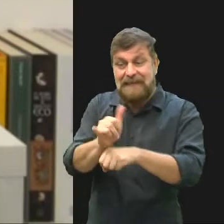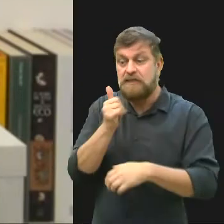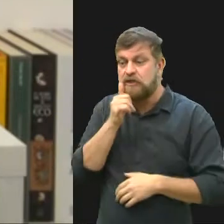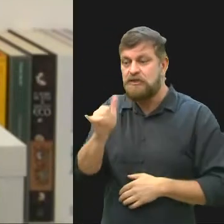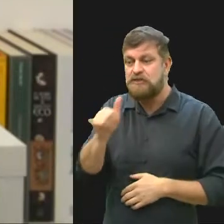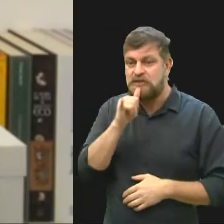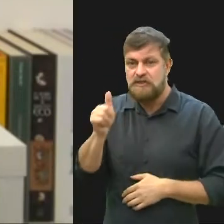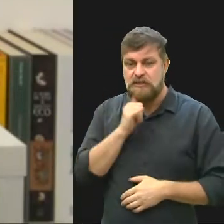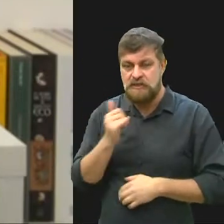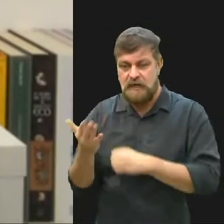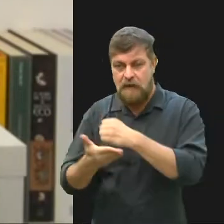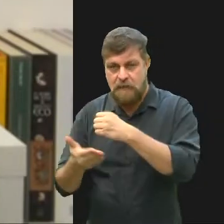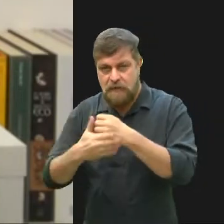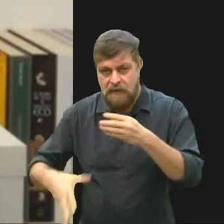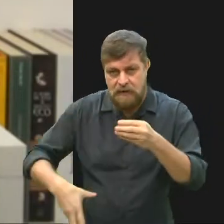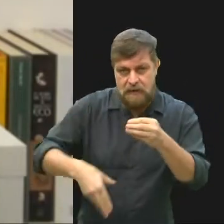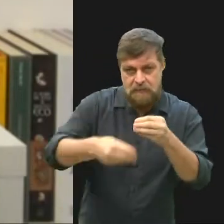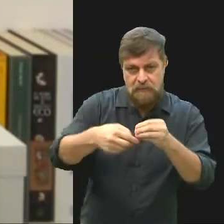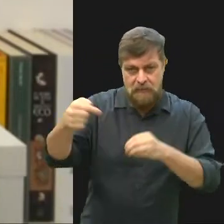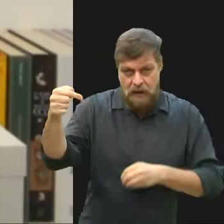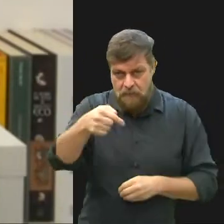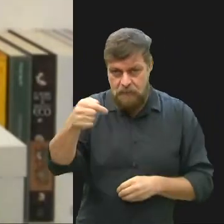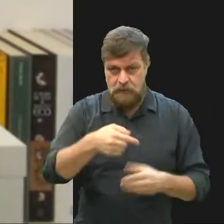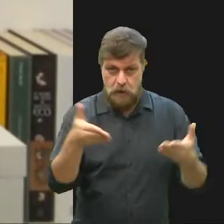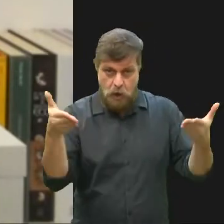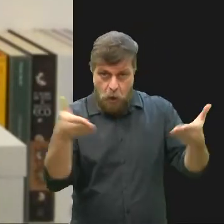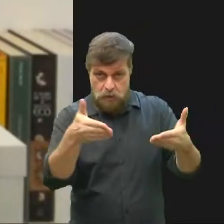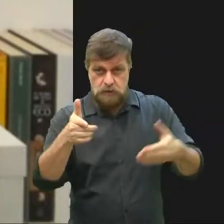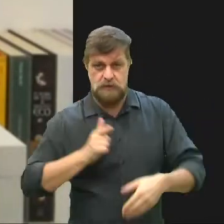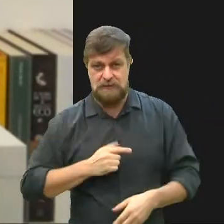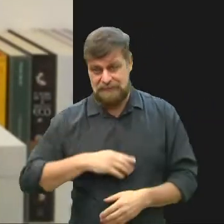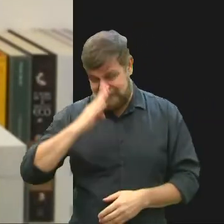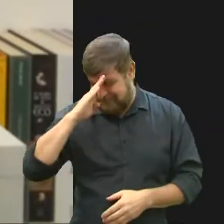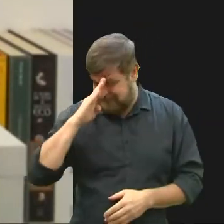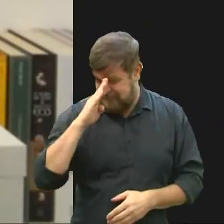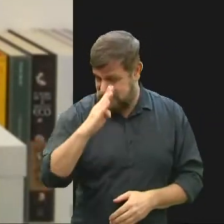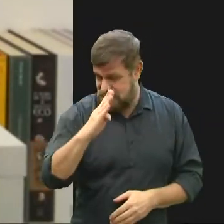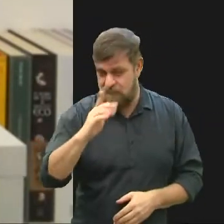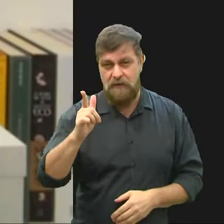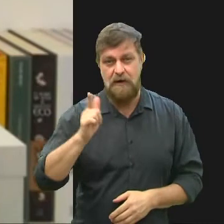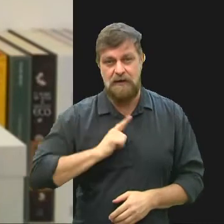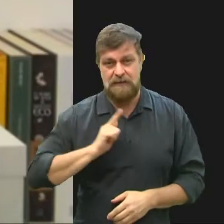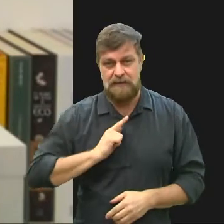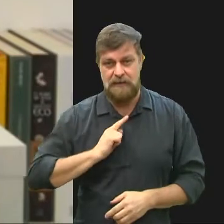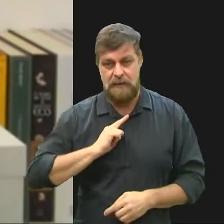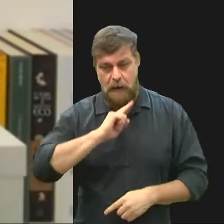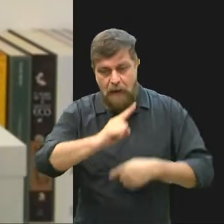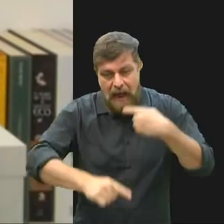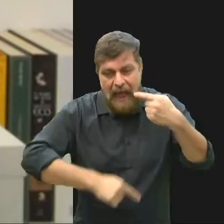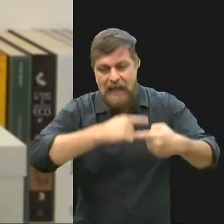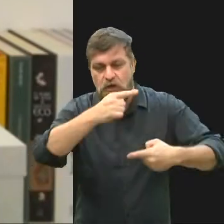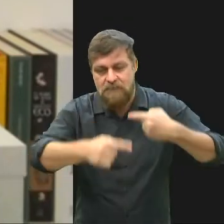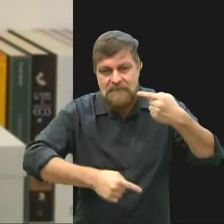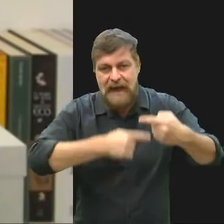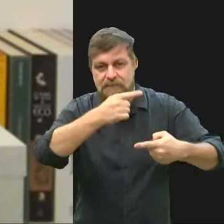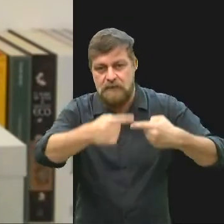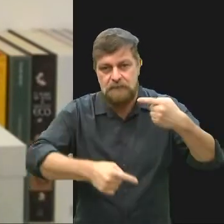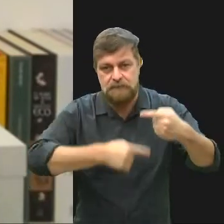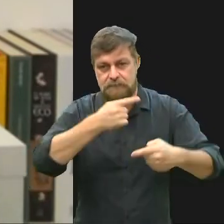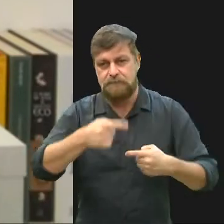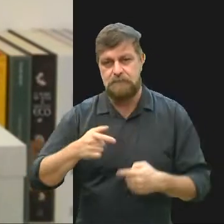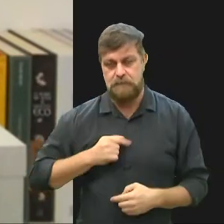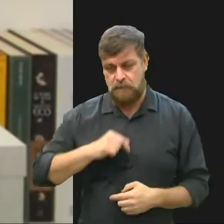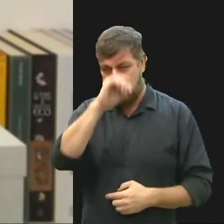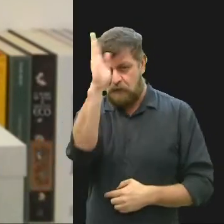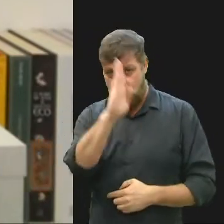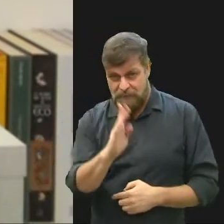energia para complementar a matriz energética atual e que preferencialmente sejam fontes renováveis. Considerando que o